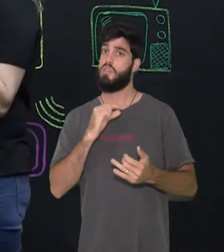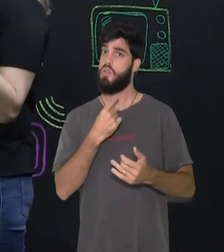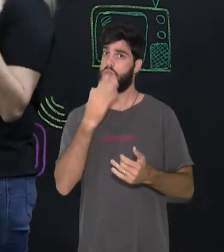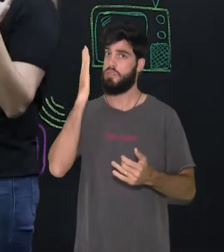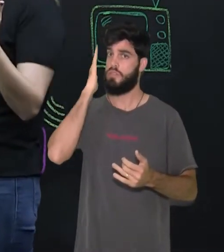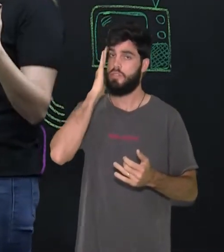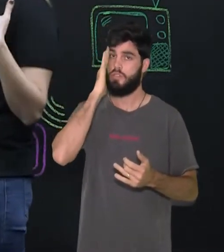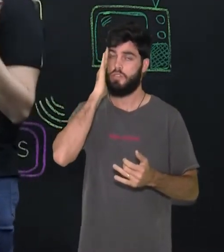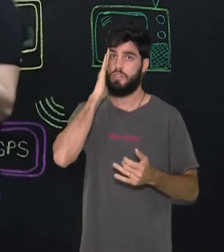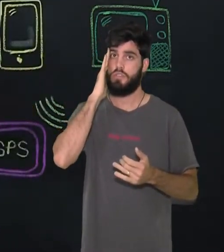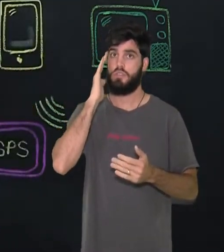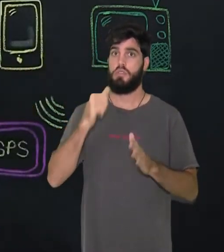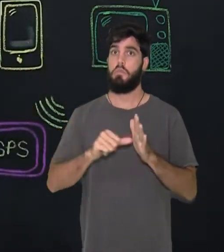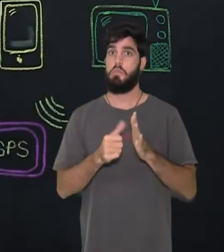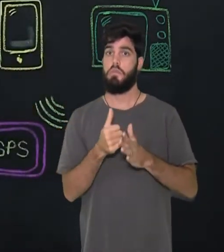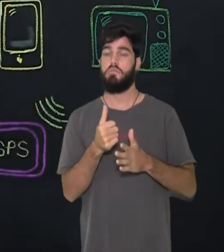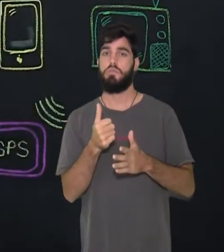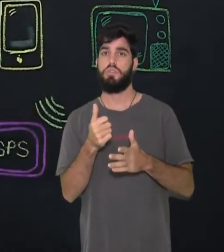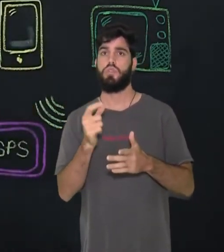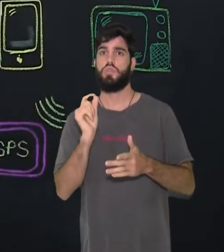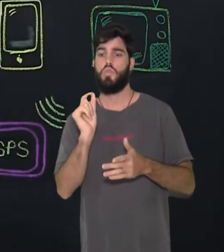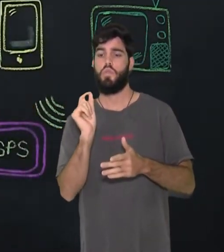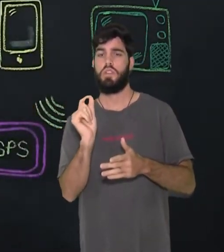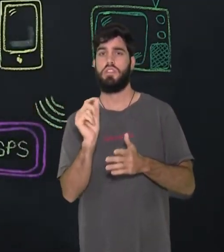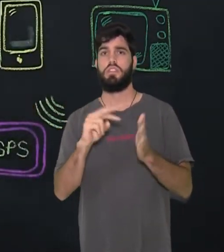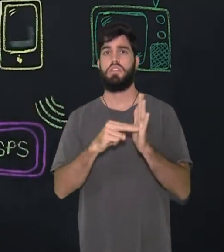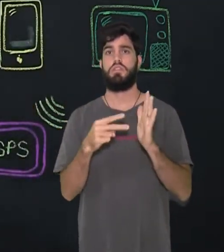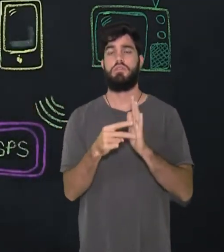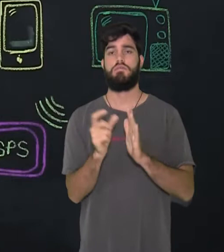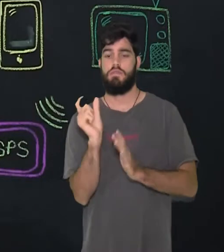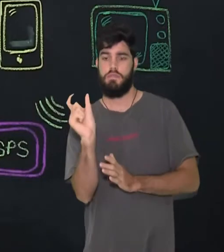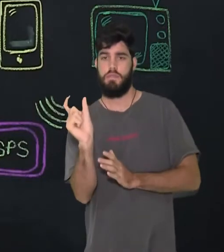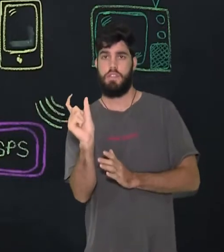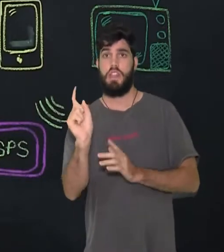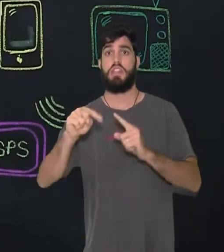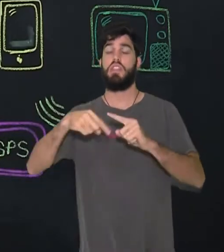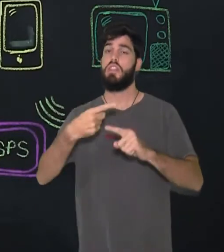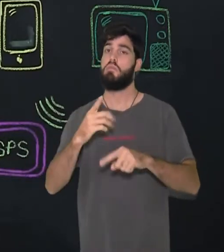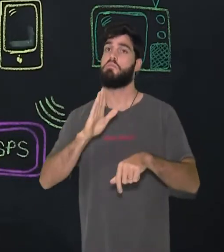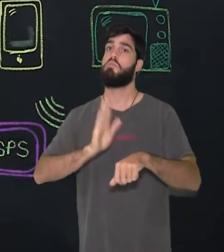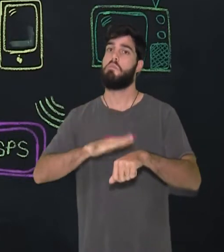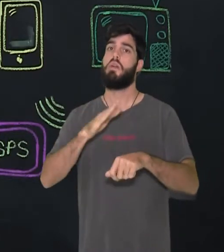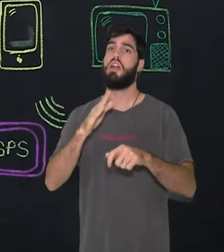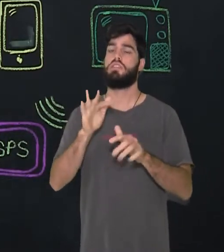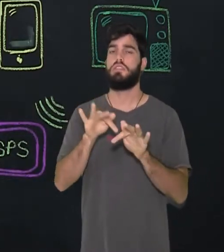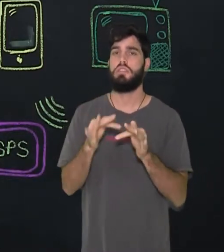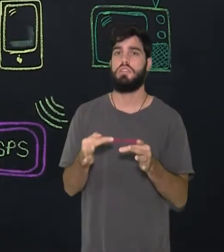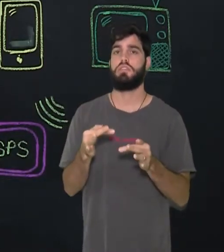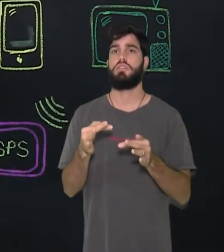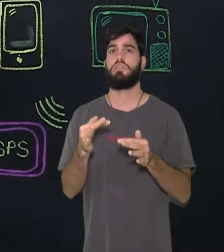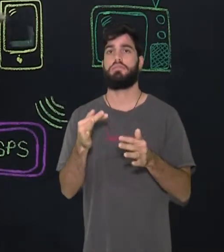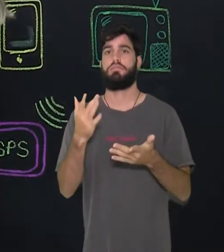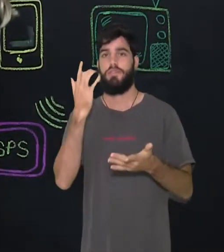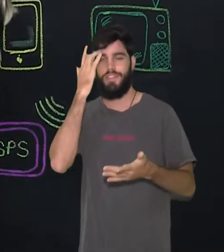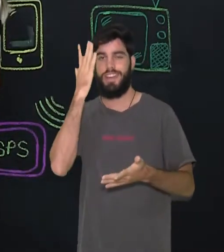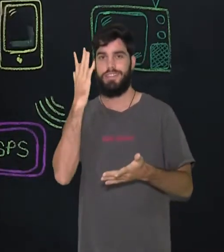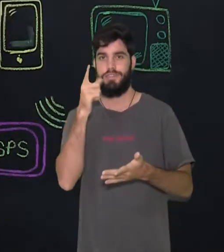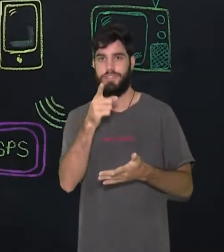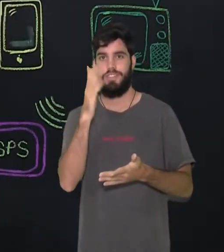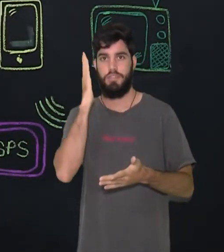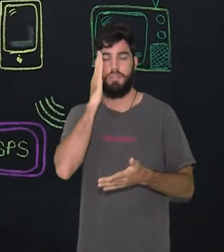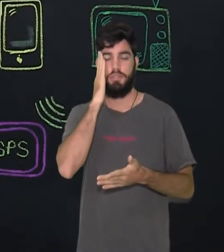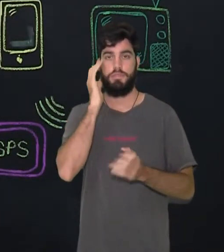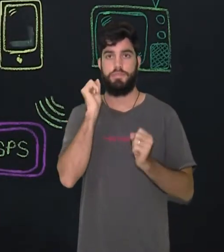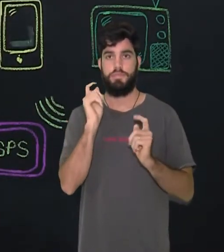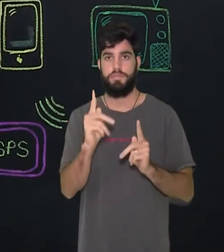primeiro então alguns termos, porque a partir deles talvez vai ficando tudo mais claro para você. Vou começar falando